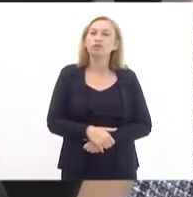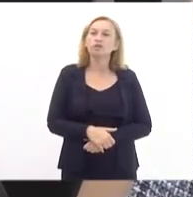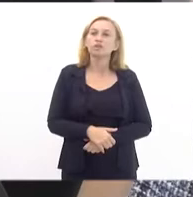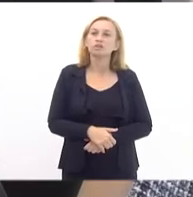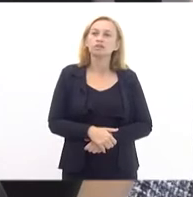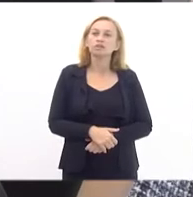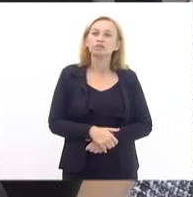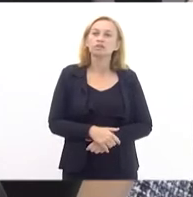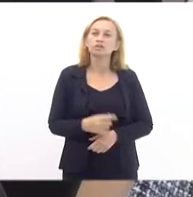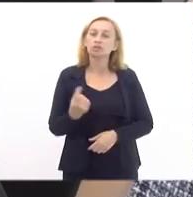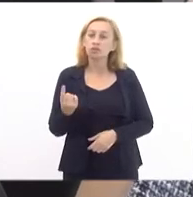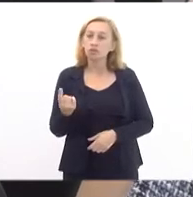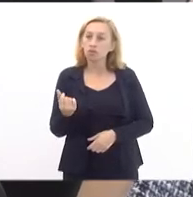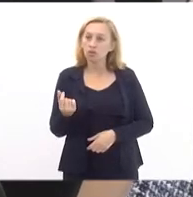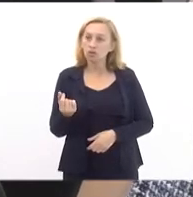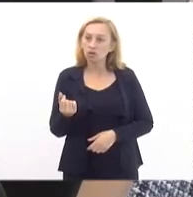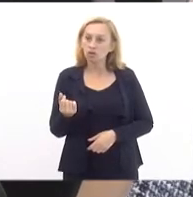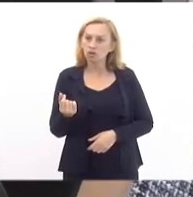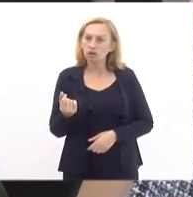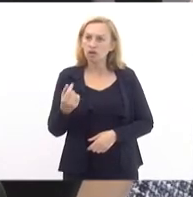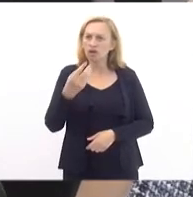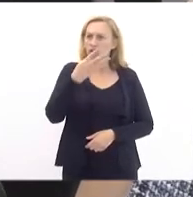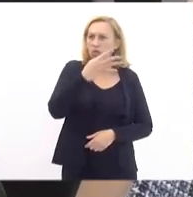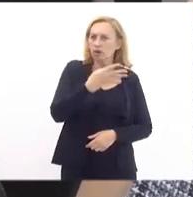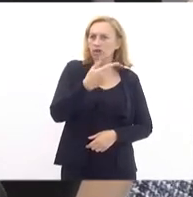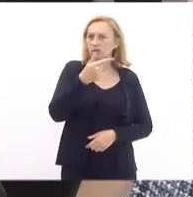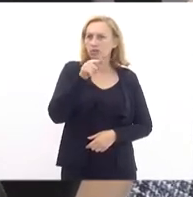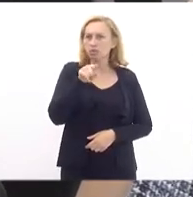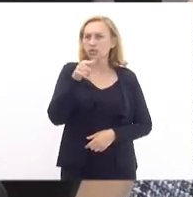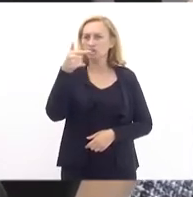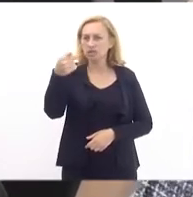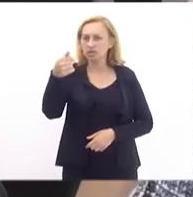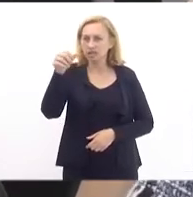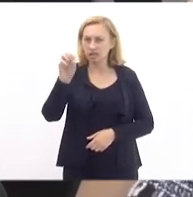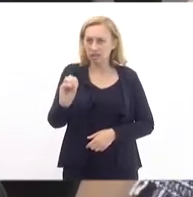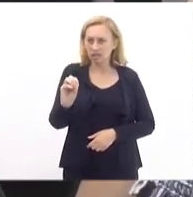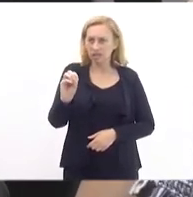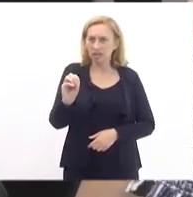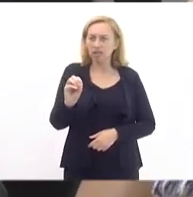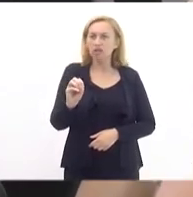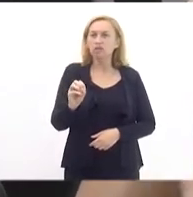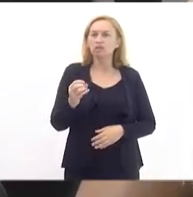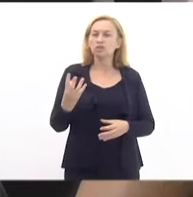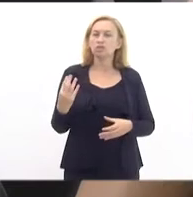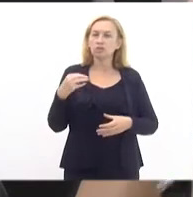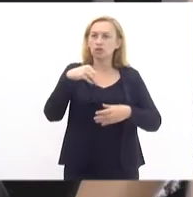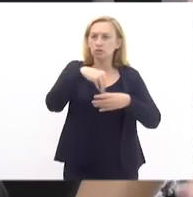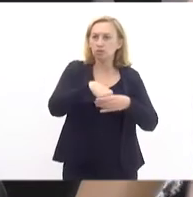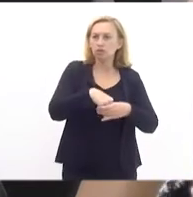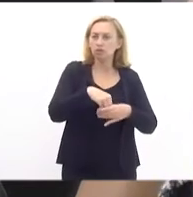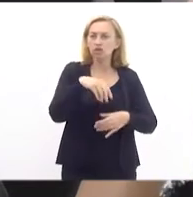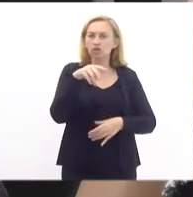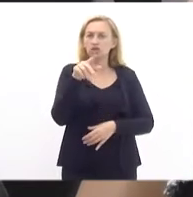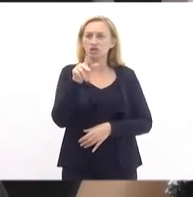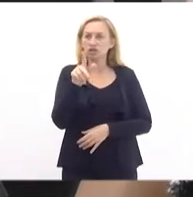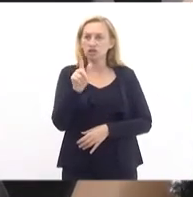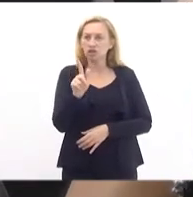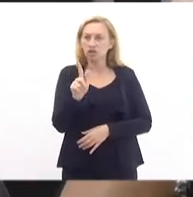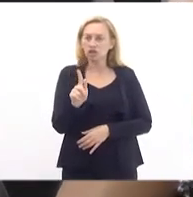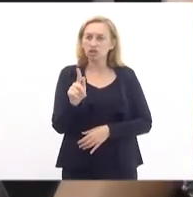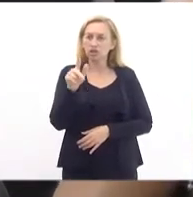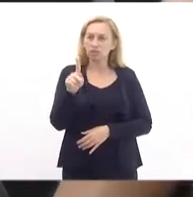2021, a tarifa era R$ 4,70. Quando se aplicou o IGPM, que foi em torno